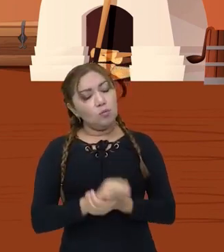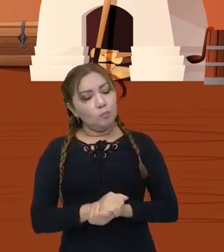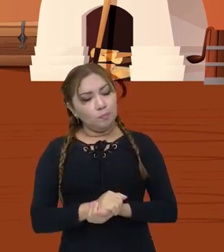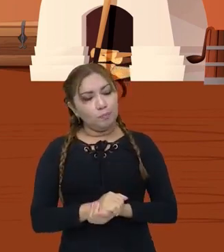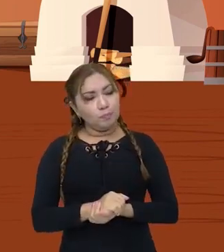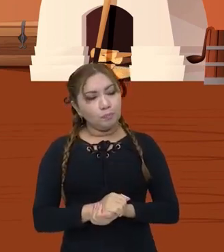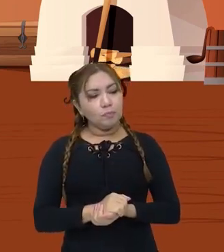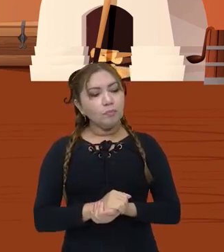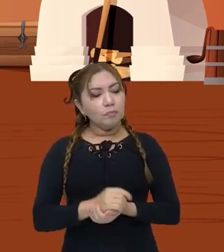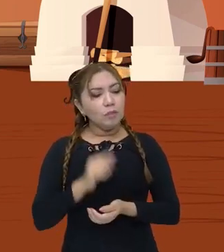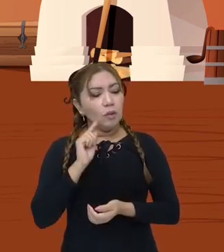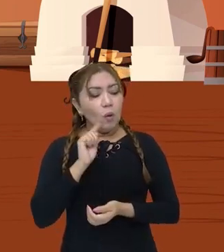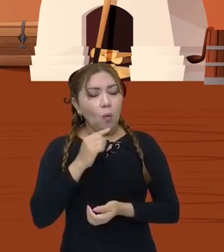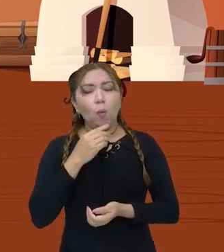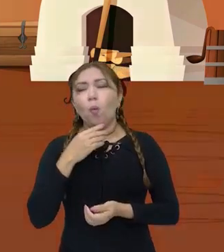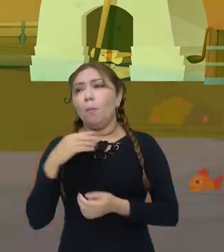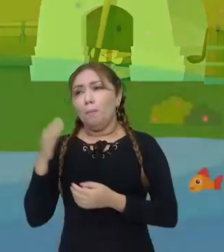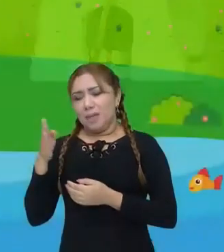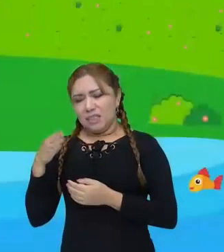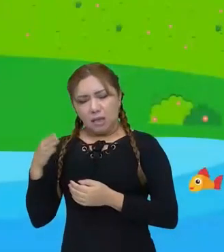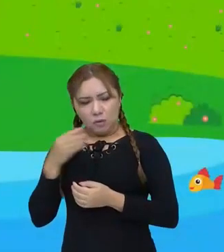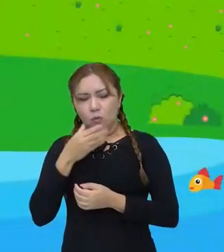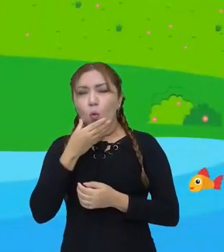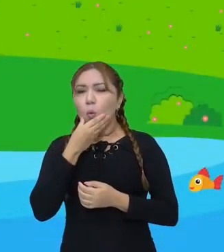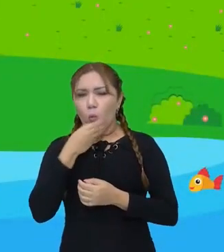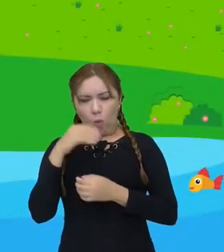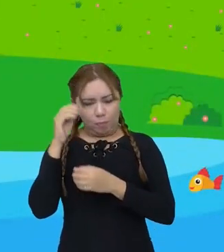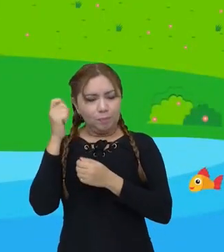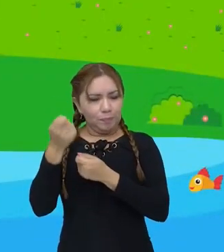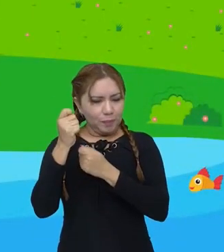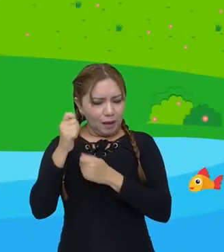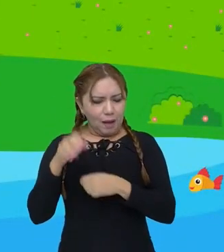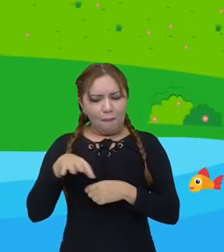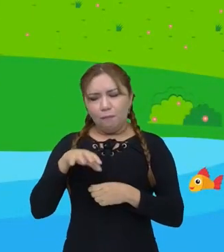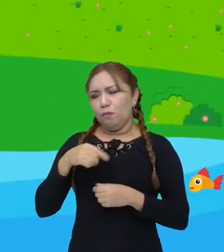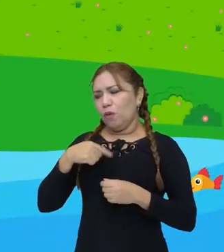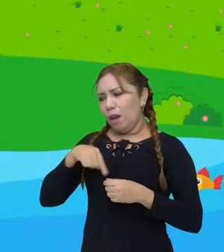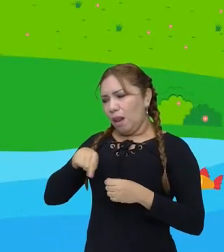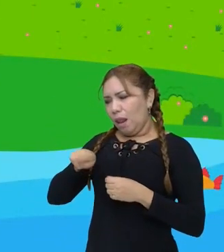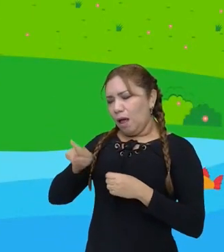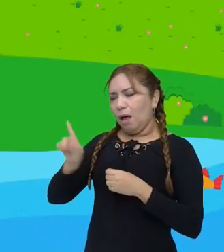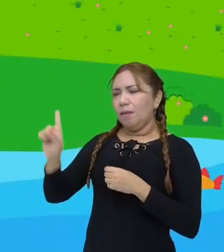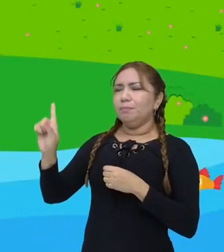peixe daqueles para comer. E ele saiu